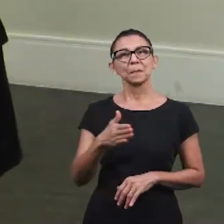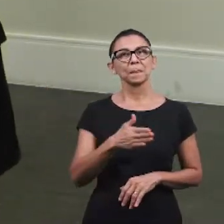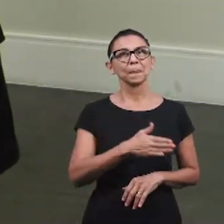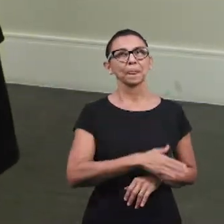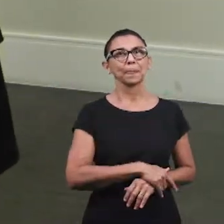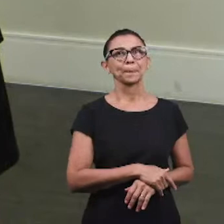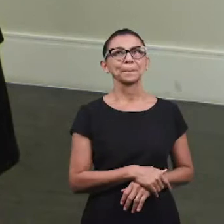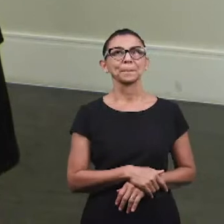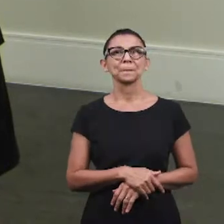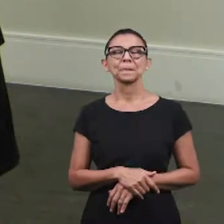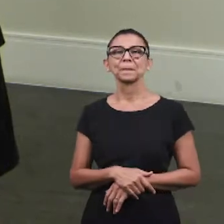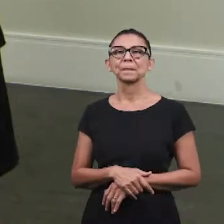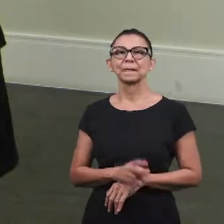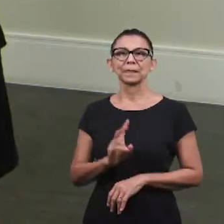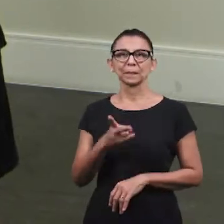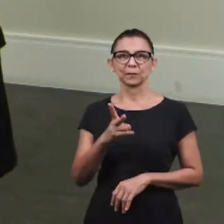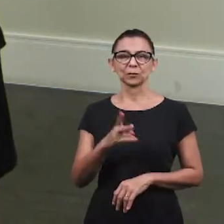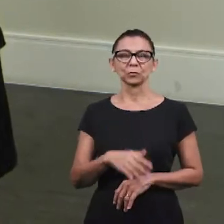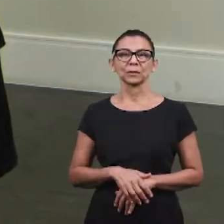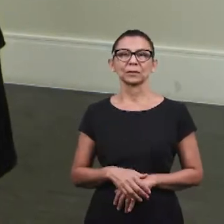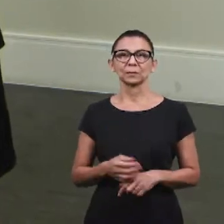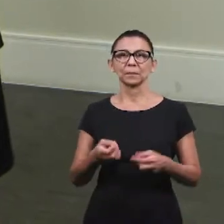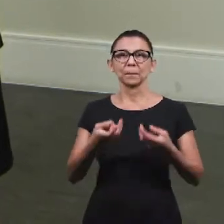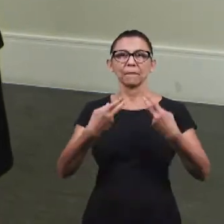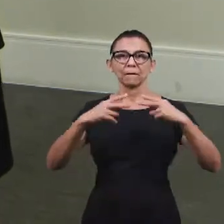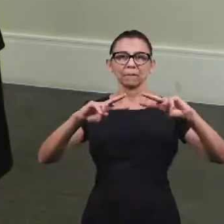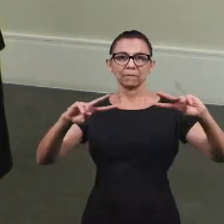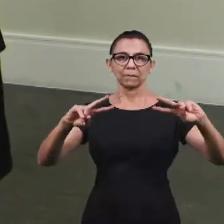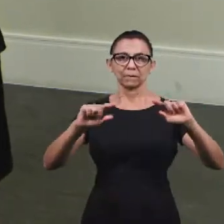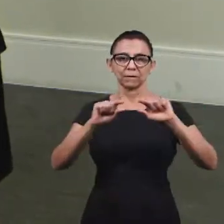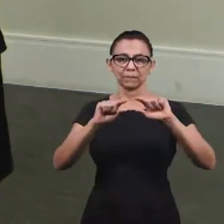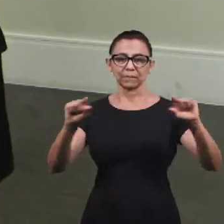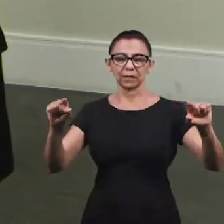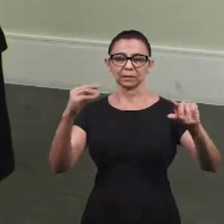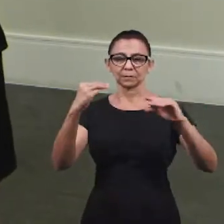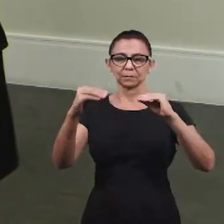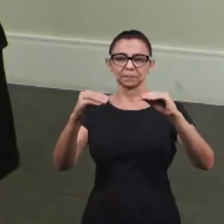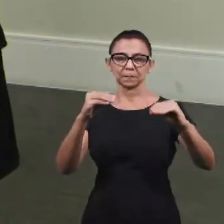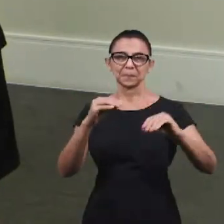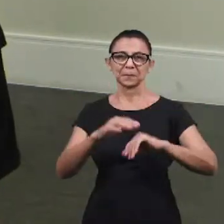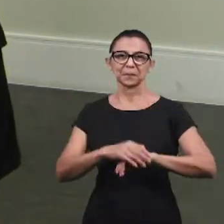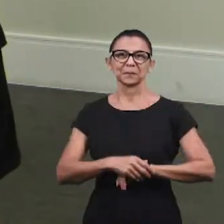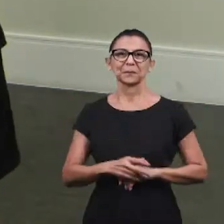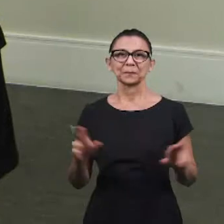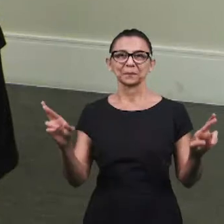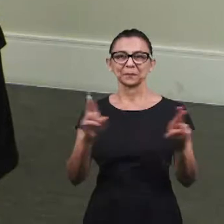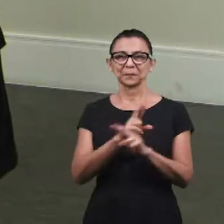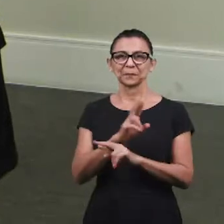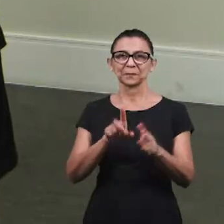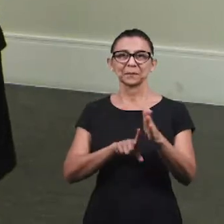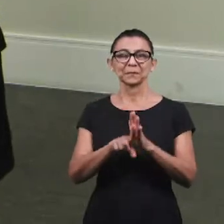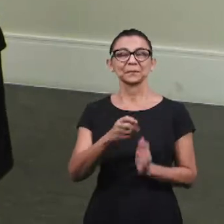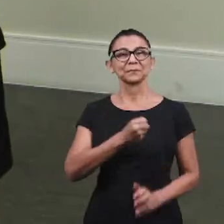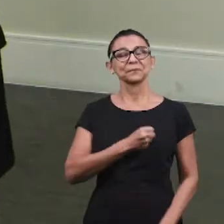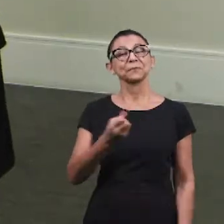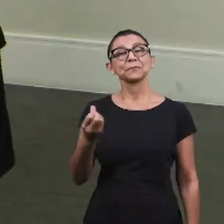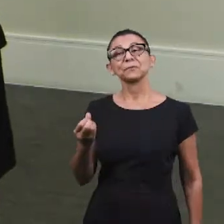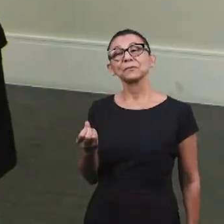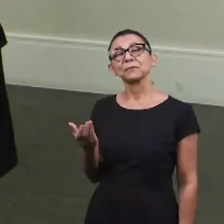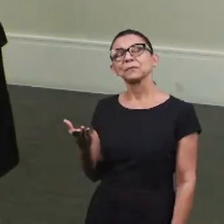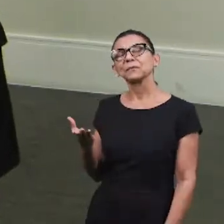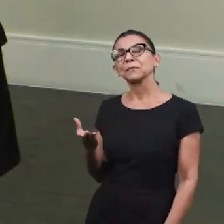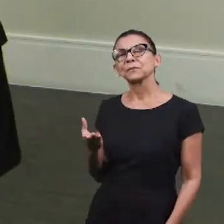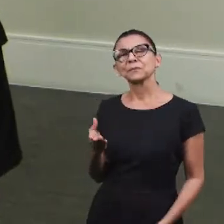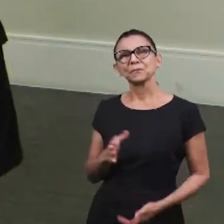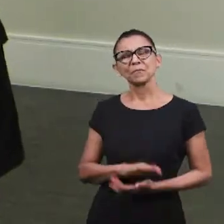vamos a mais uma frase que foi postada no nosso portal, relacionada agora à pergunta número 6, a última pergunta. Essa